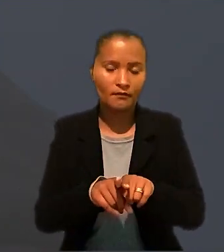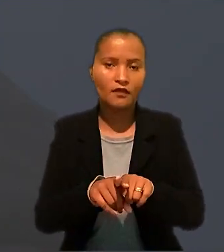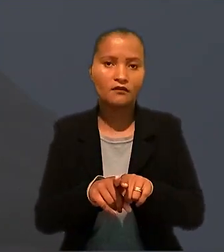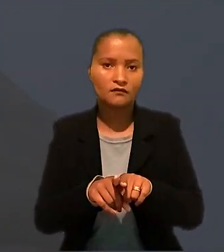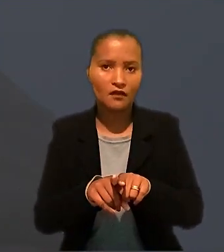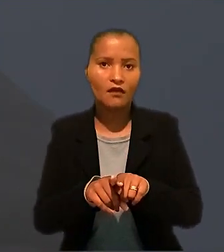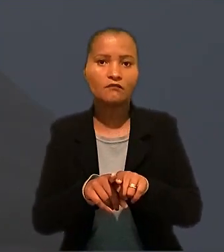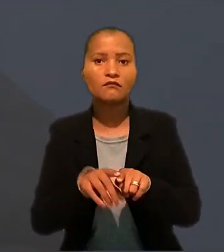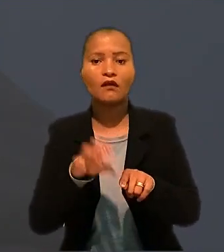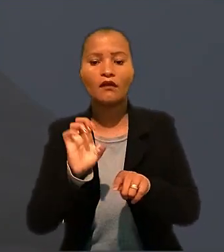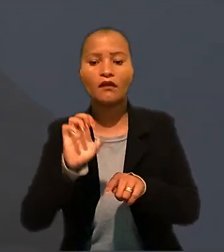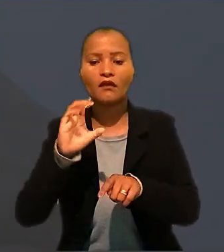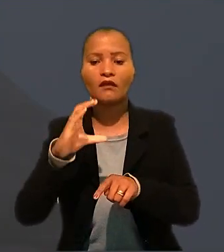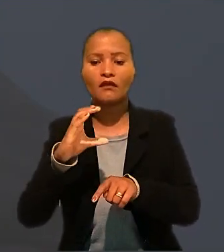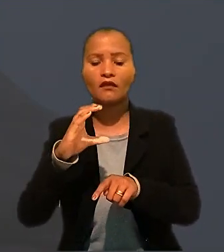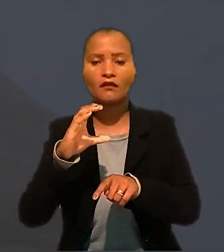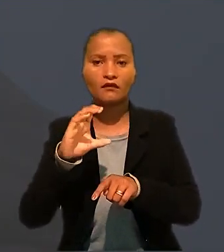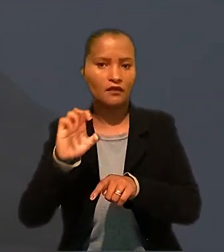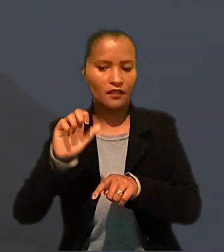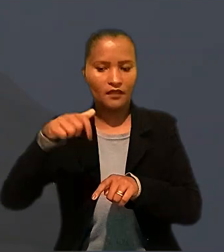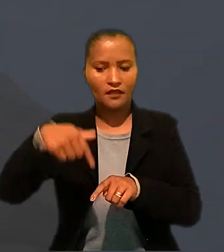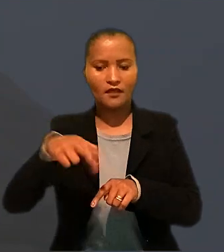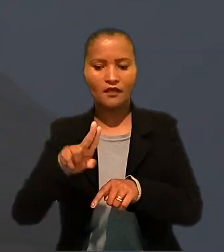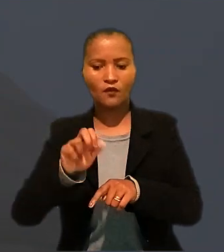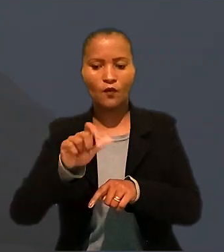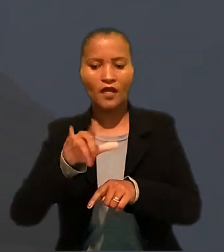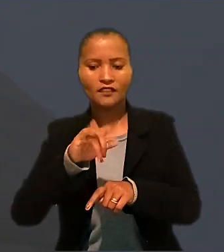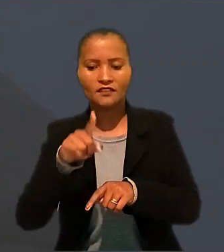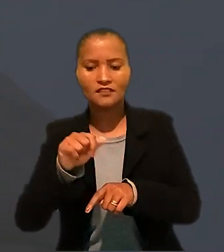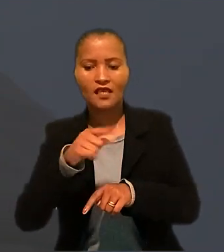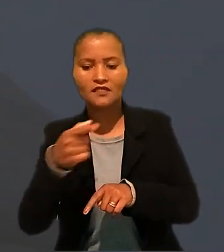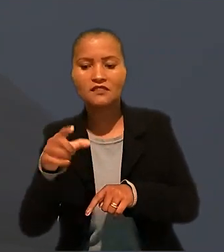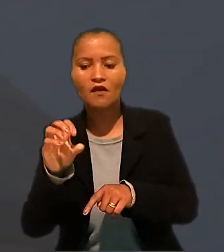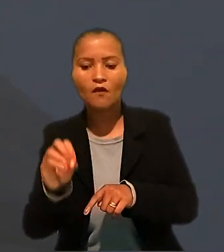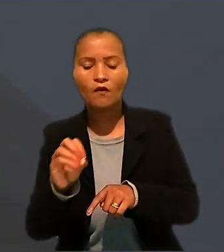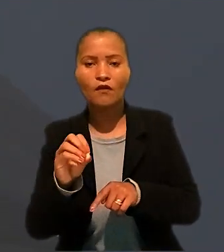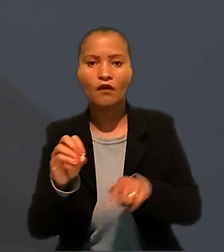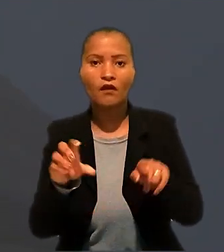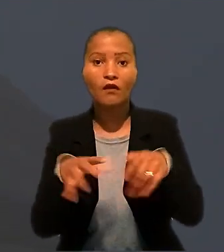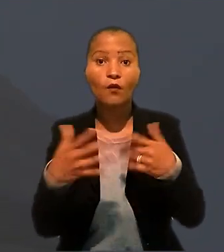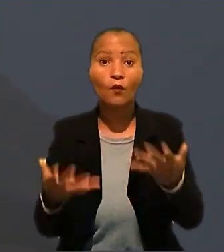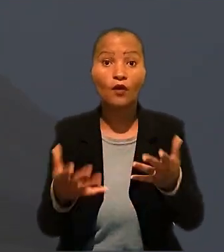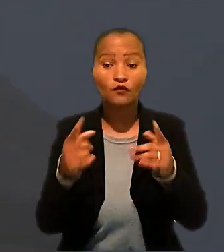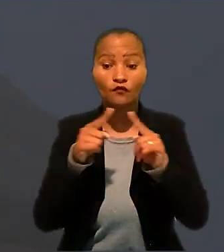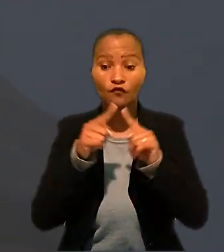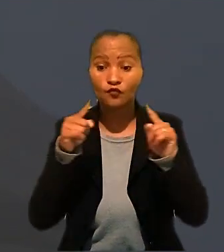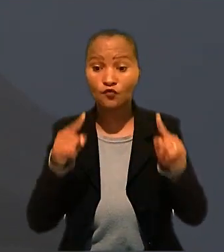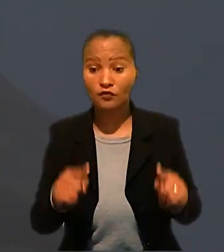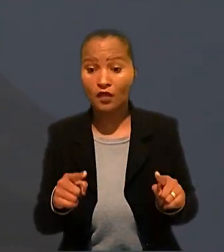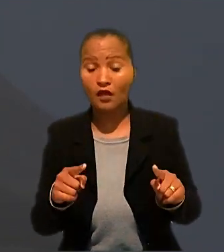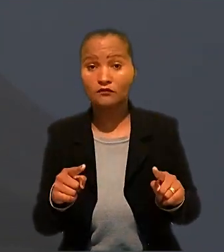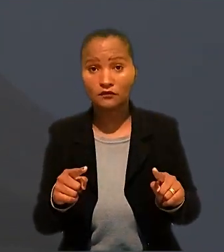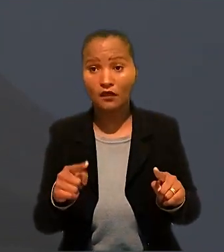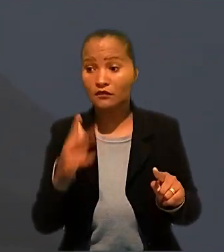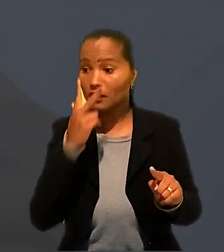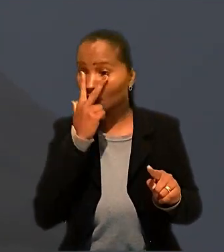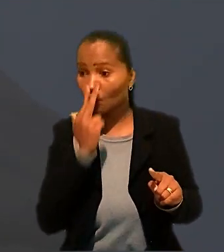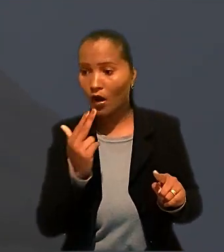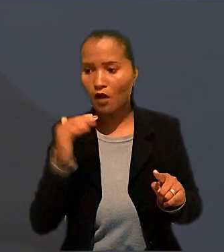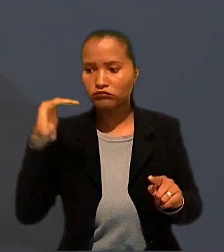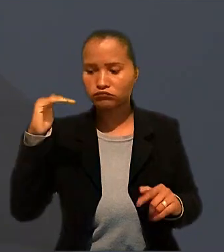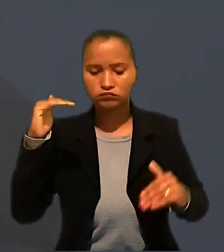medidas tendentes à equalização, quando você faz com que o empregado obtenha as mesmas condições de outro